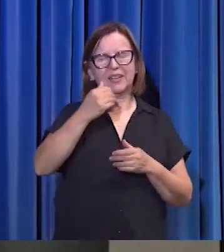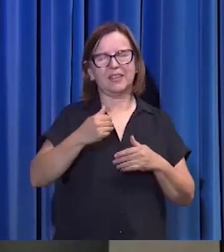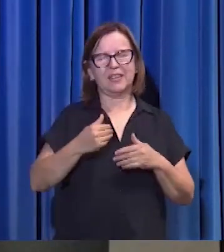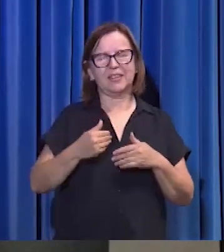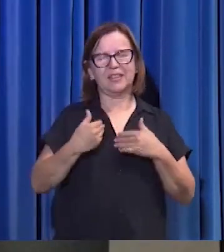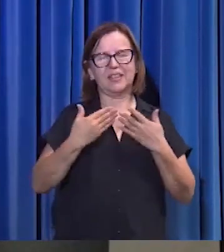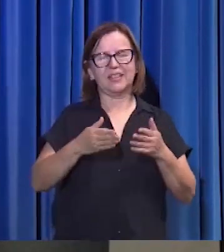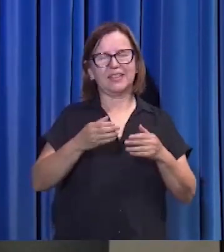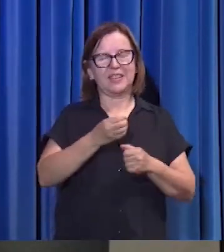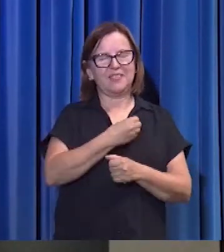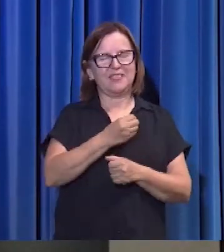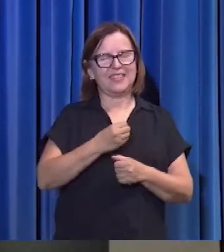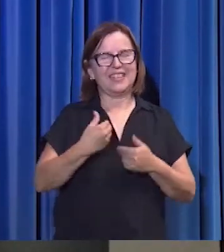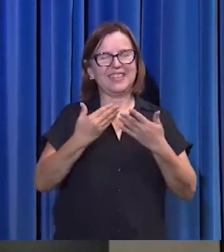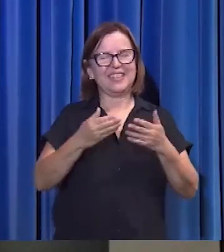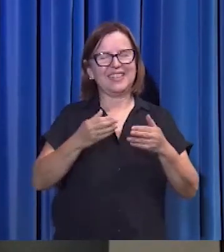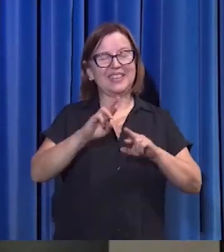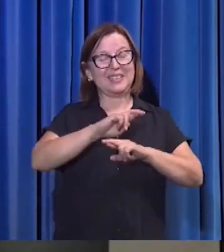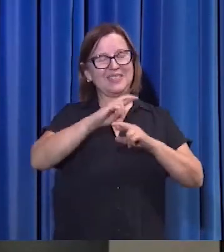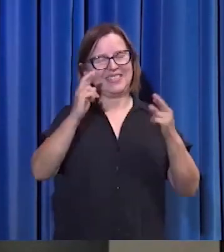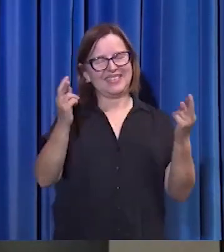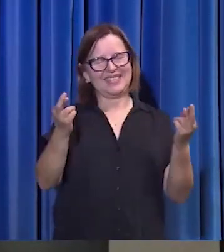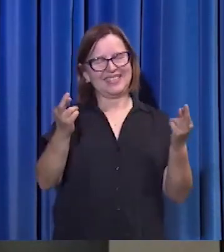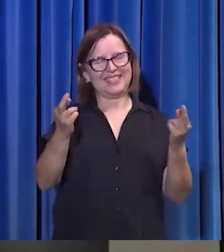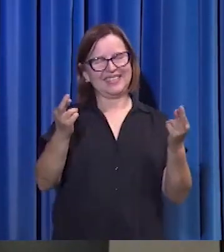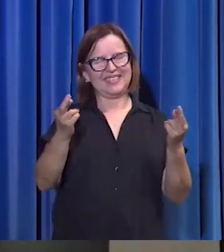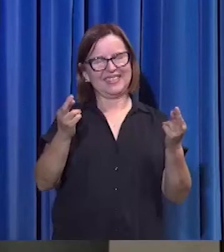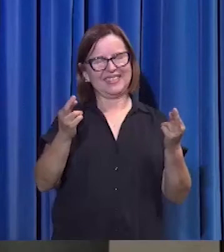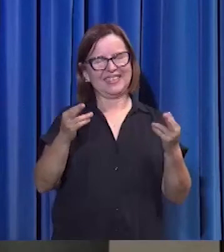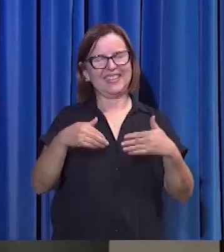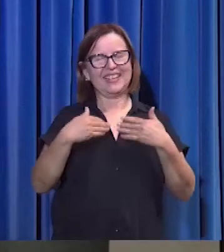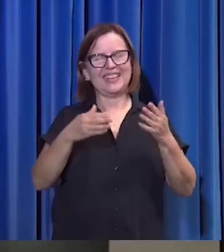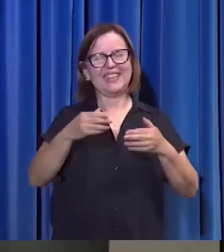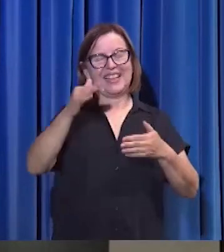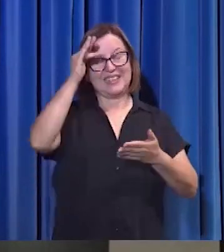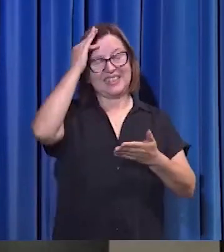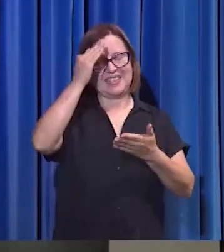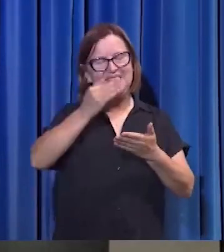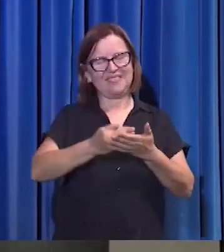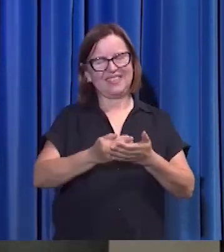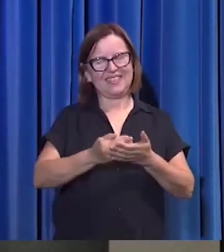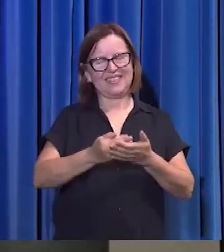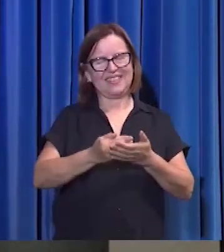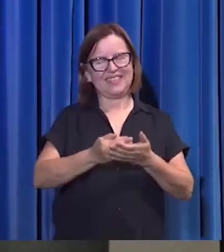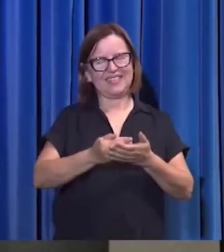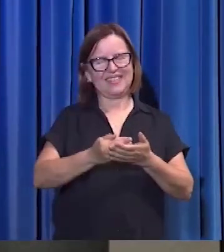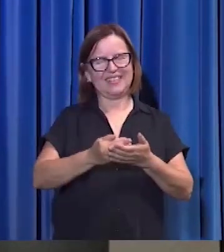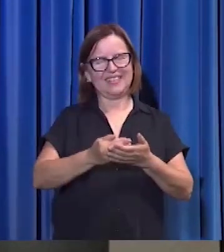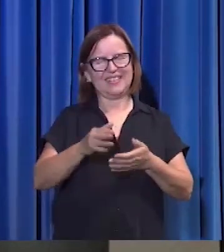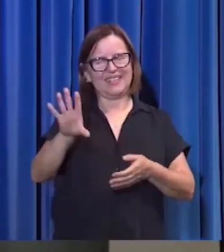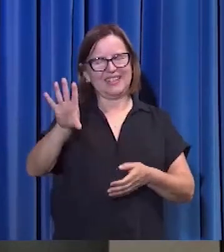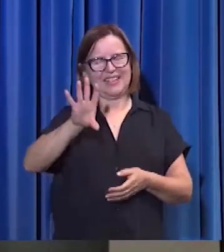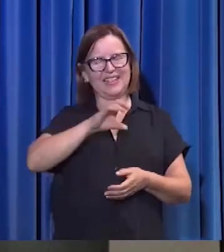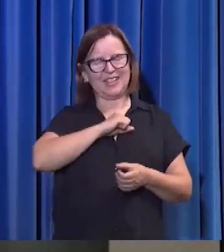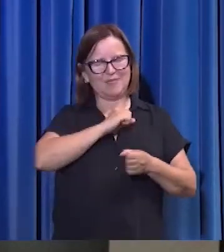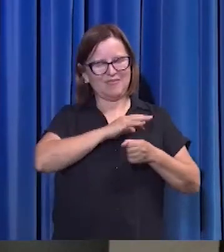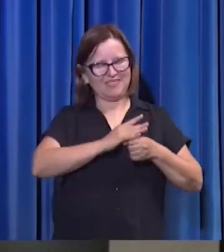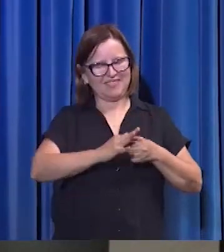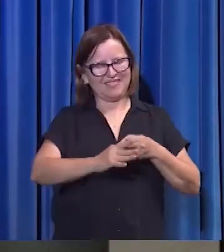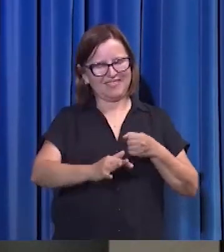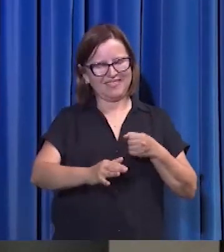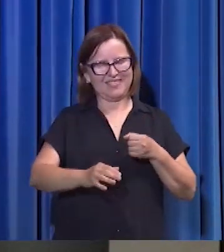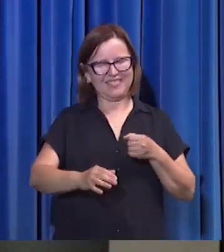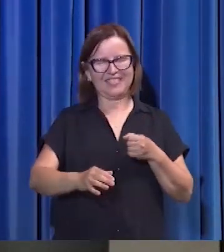dás esperança, tu dás a fé, tu derramas amor,